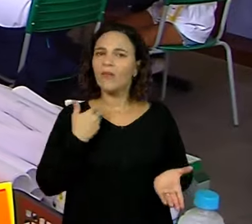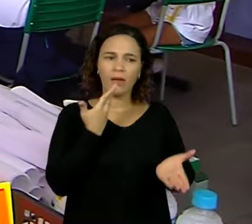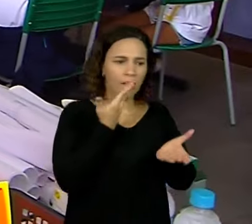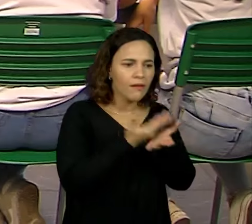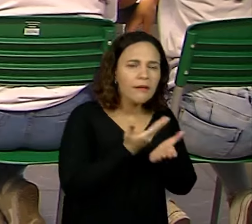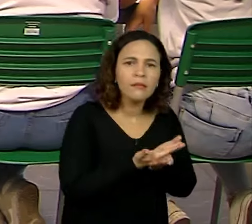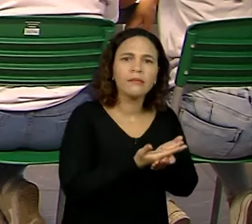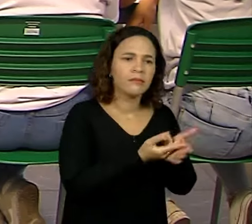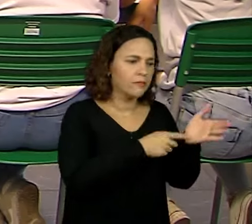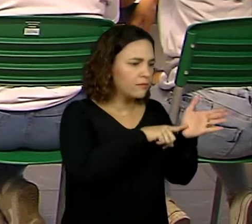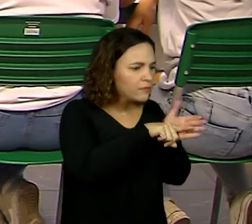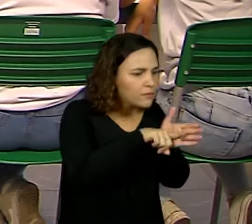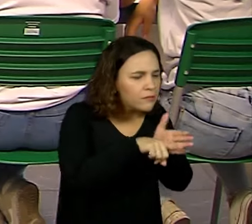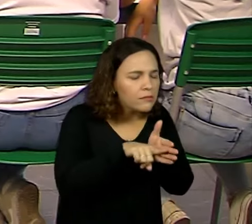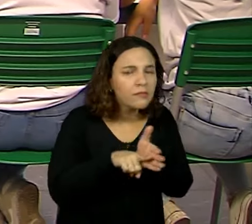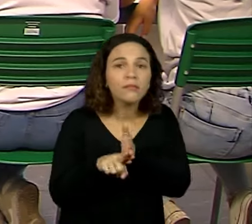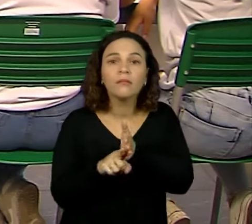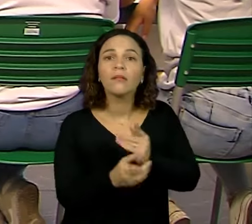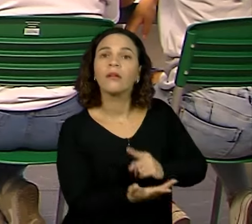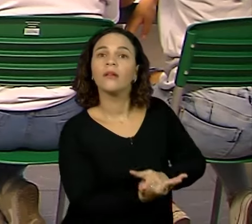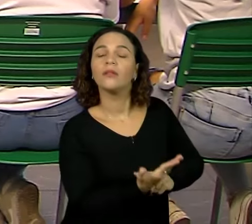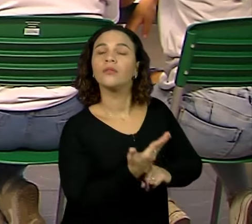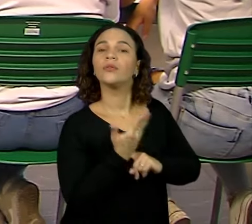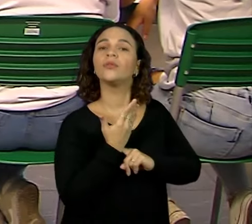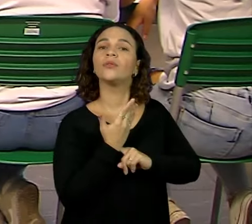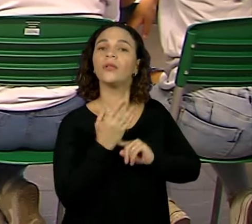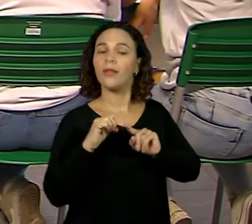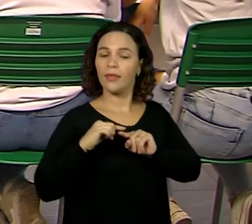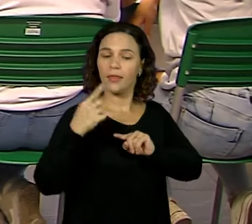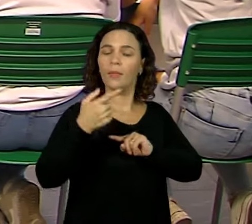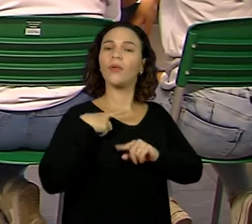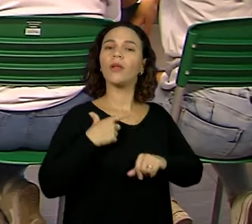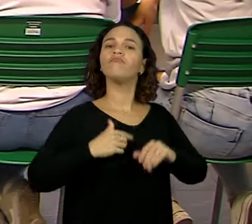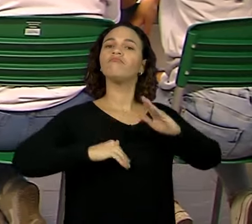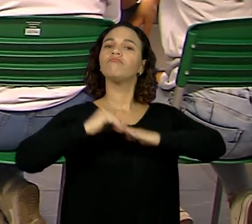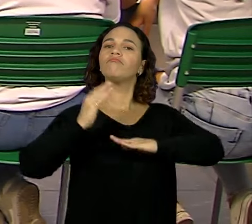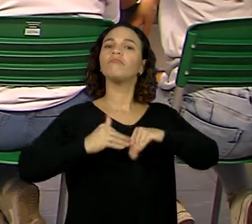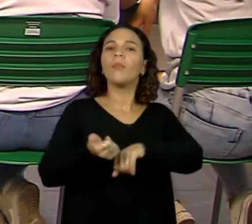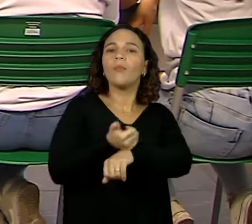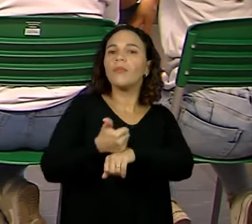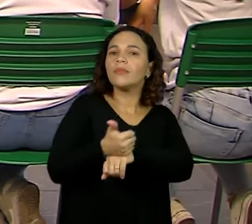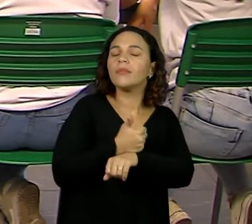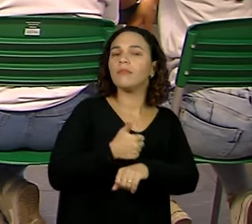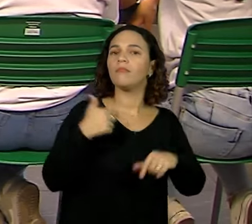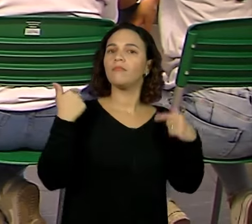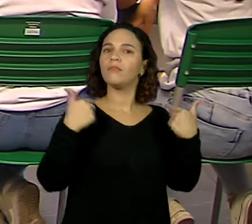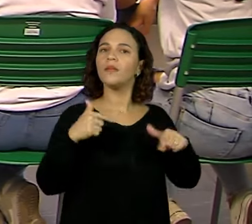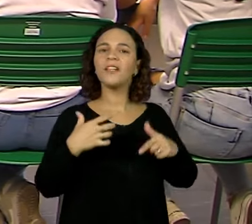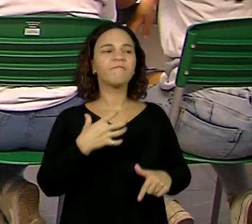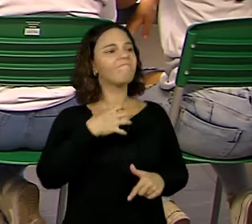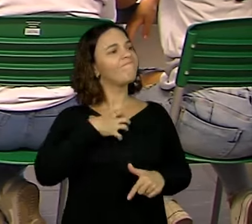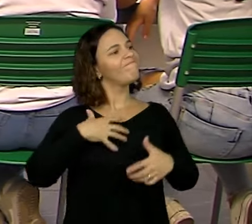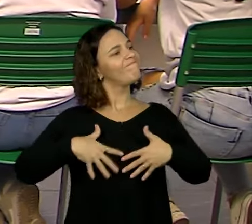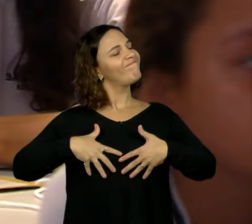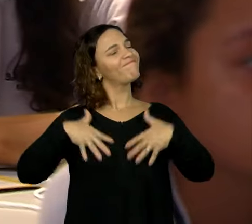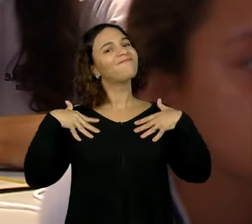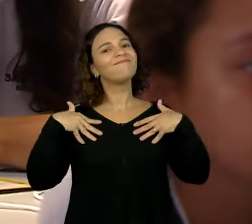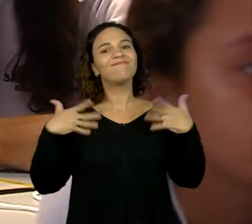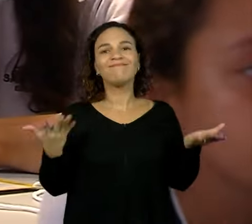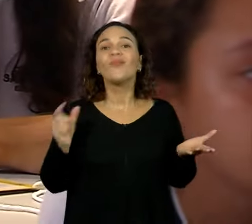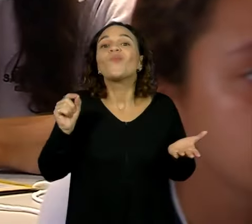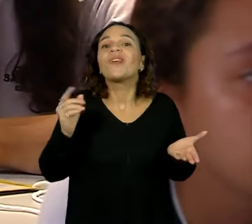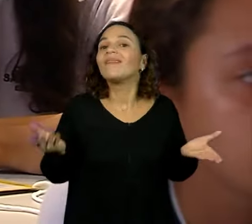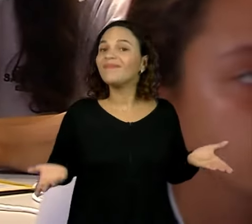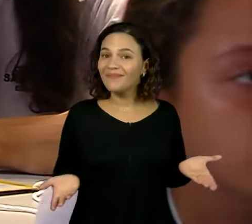estudar que vai me permitir depois ter uma profissão legal, me sentir realizada, feliz?